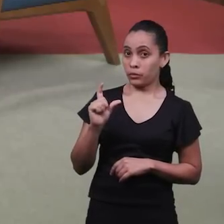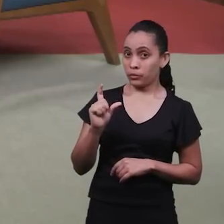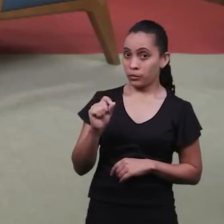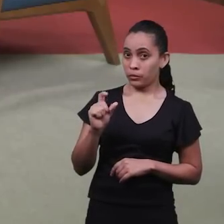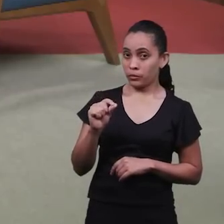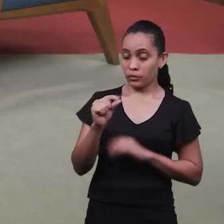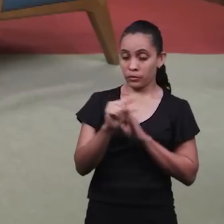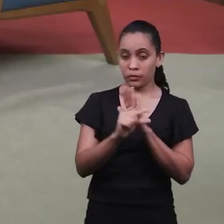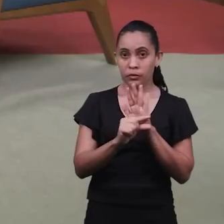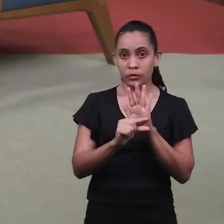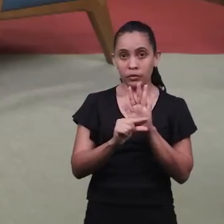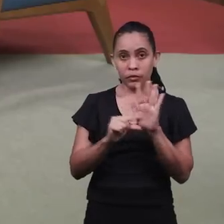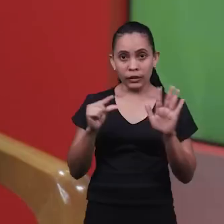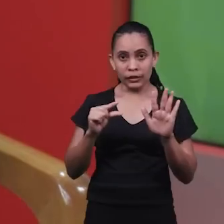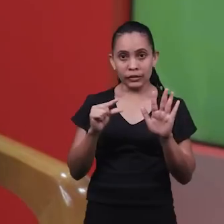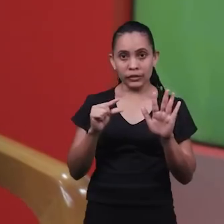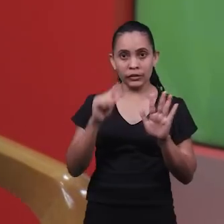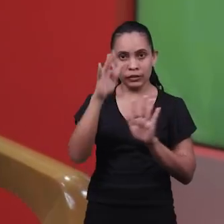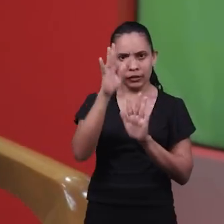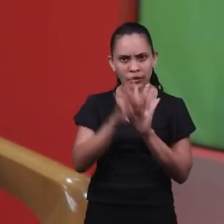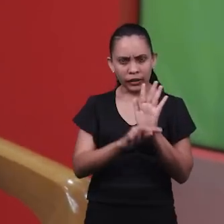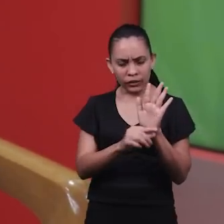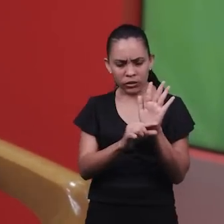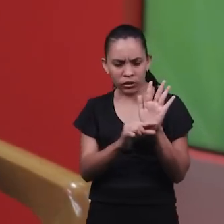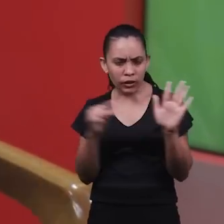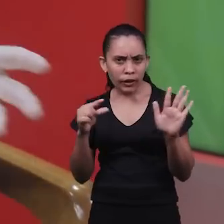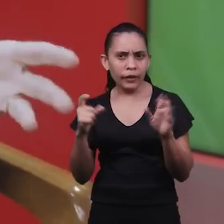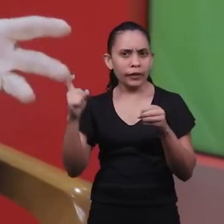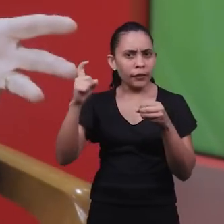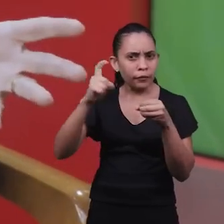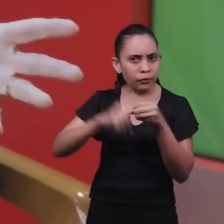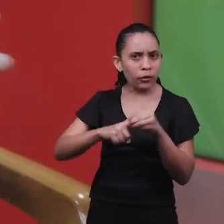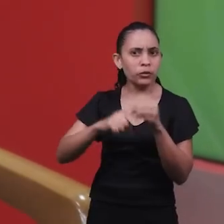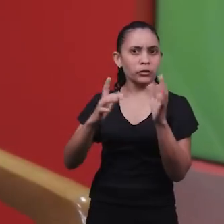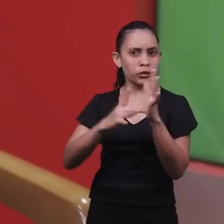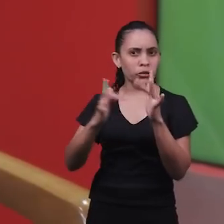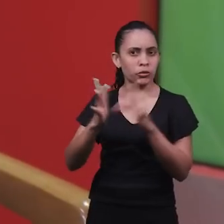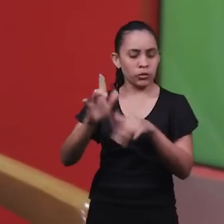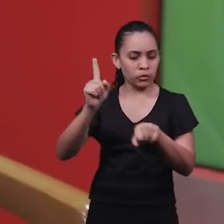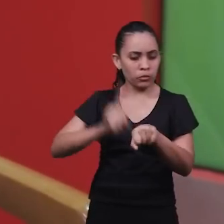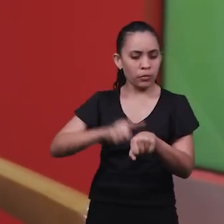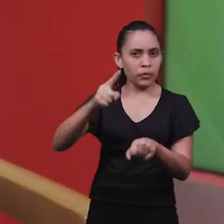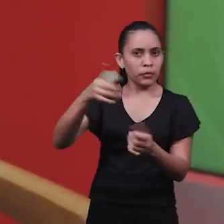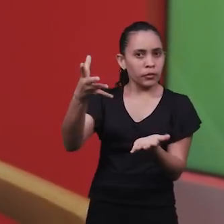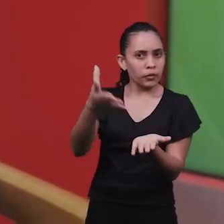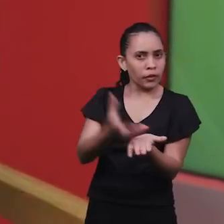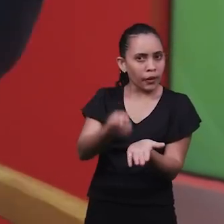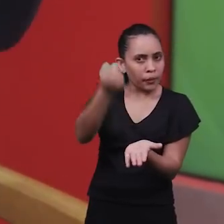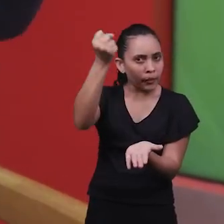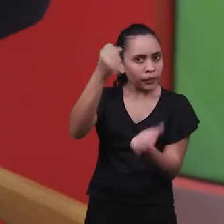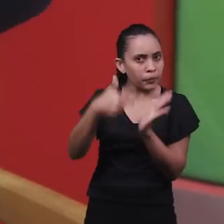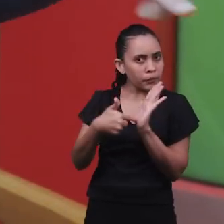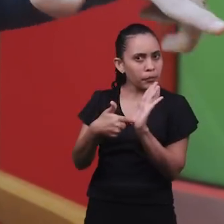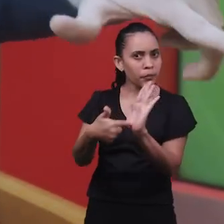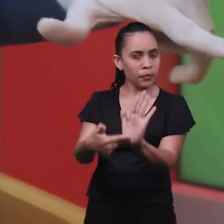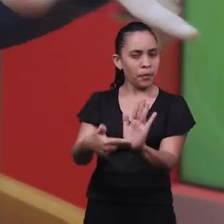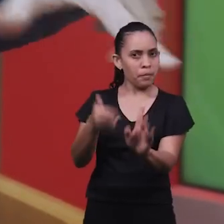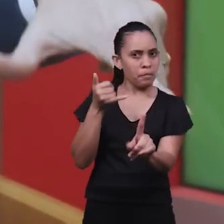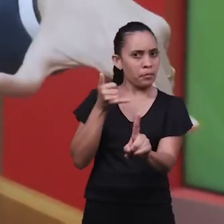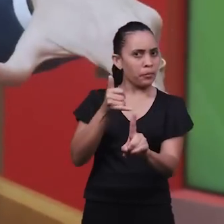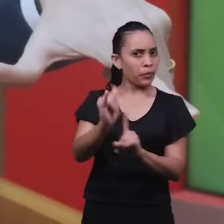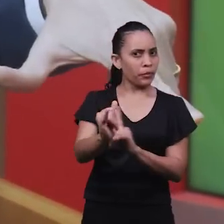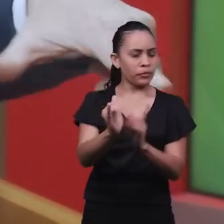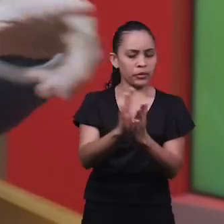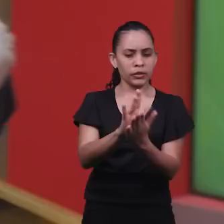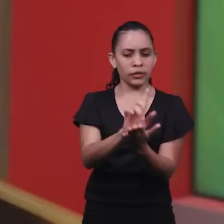nesse último tempo, na brevidade da volta do Senhor Jesus, do arrebatamento da igreja, está profetizado